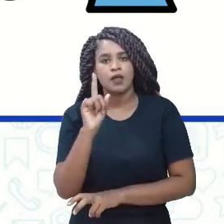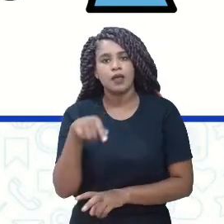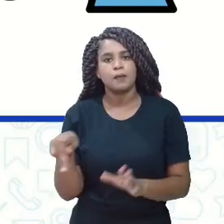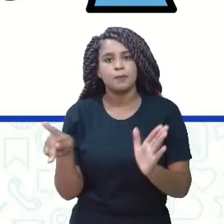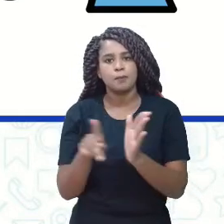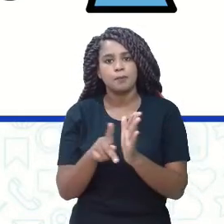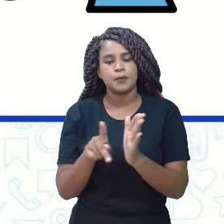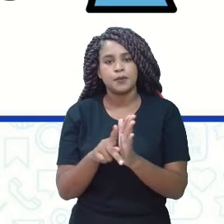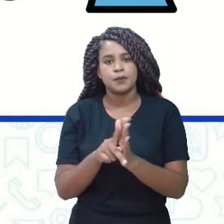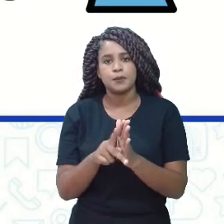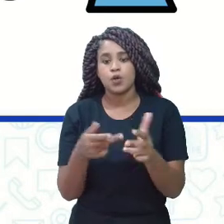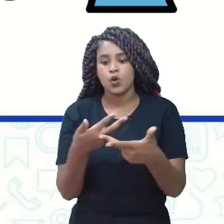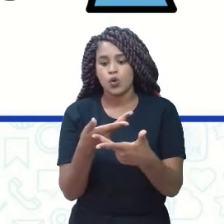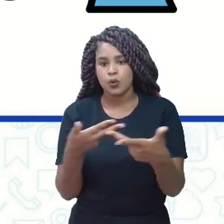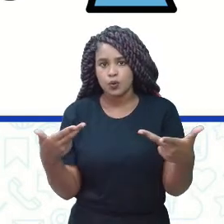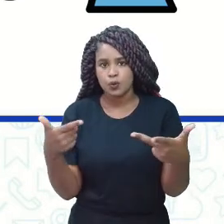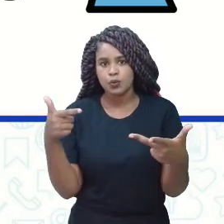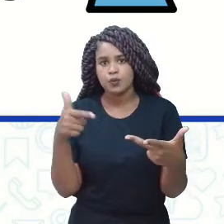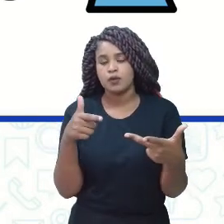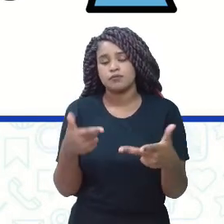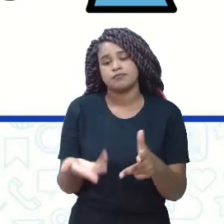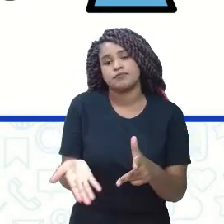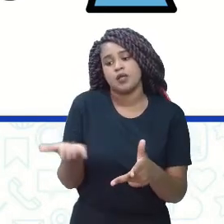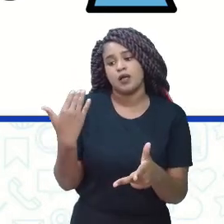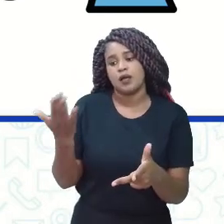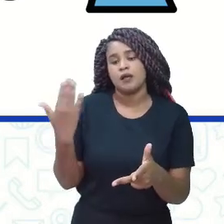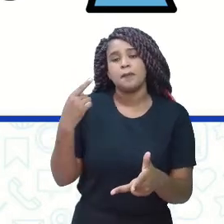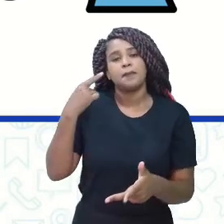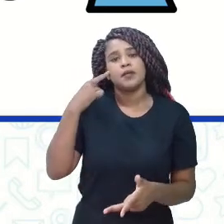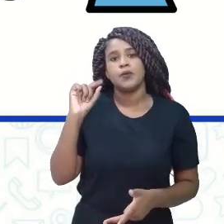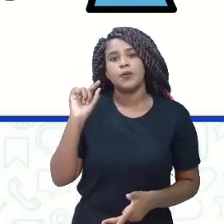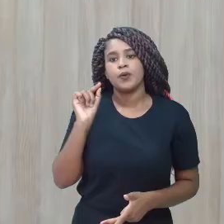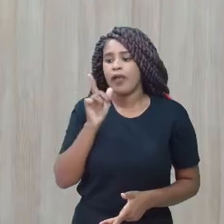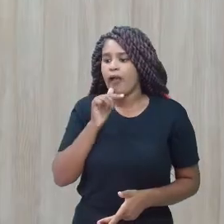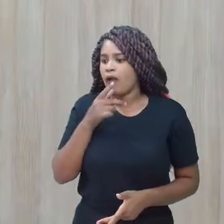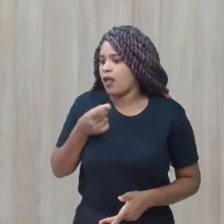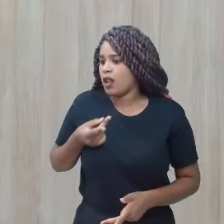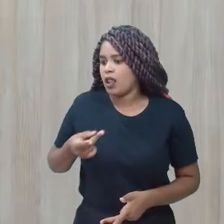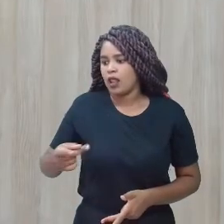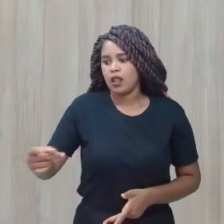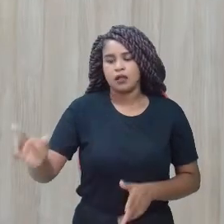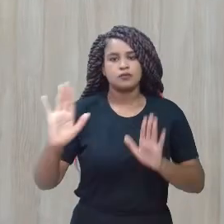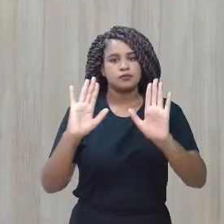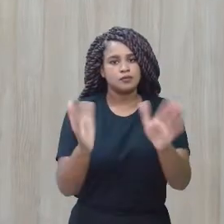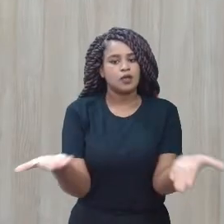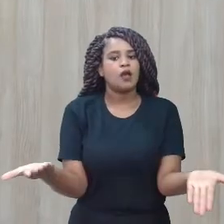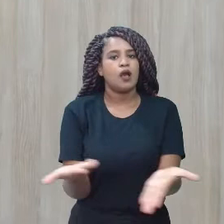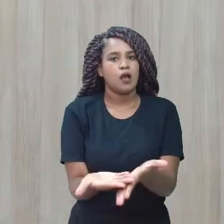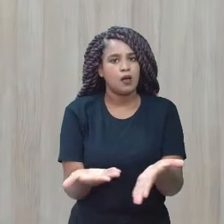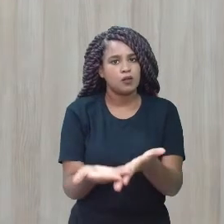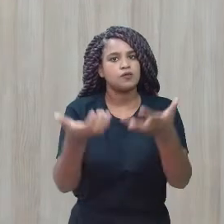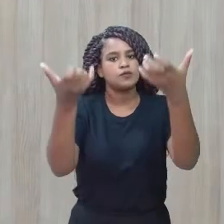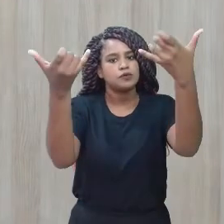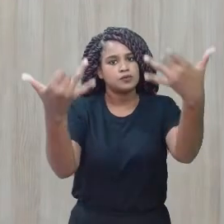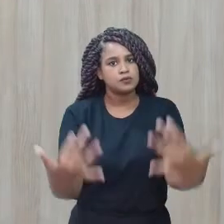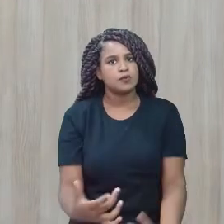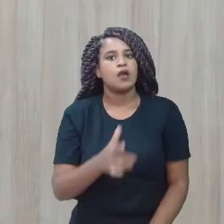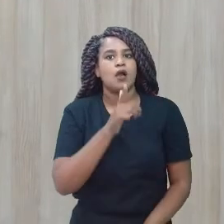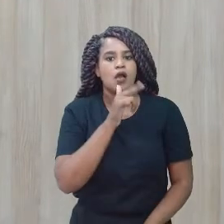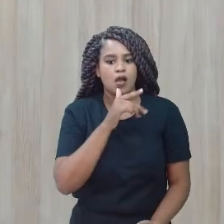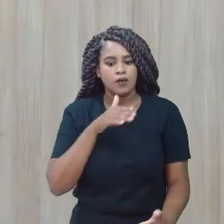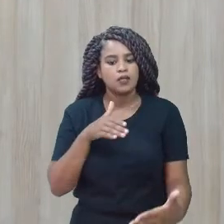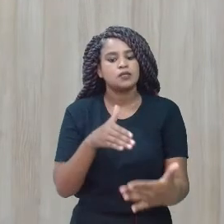que era considerado antigamente inesgotável, mas durante a aula a gente vai entender que esse recurso não